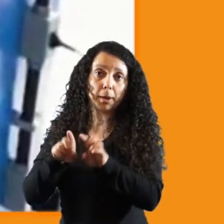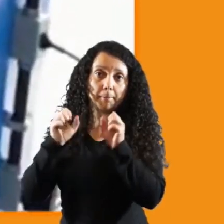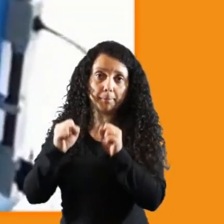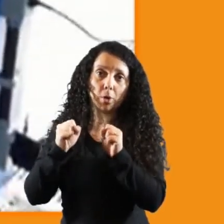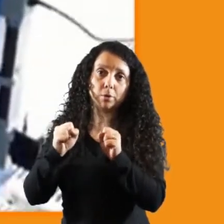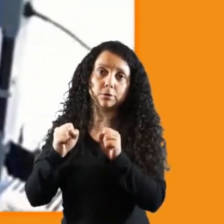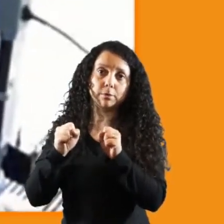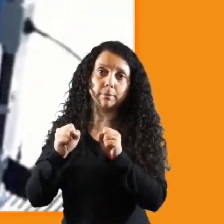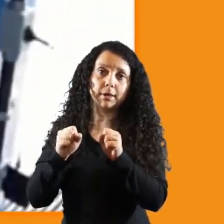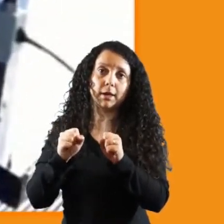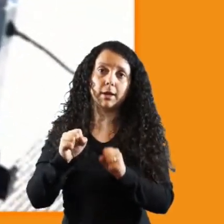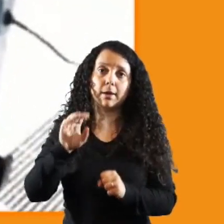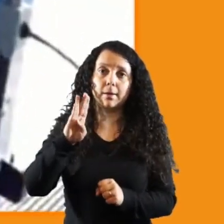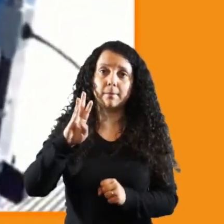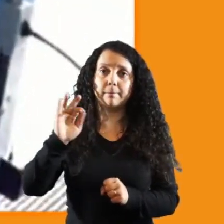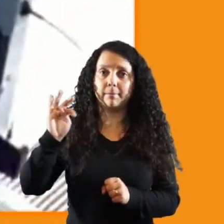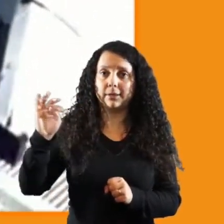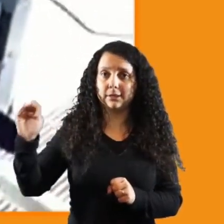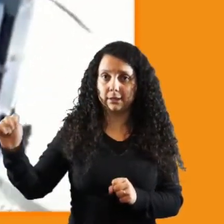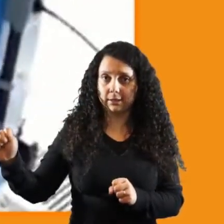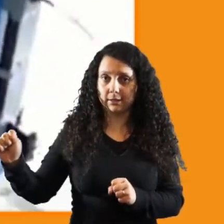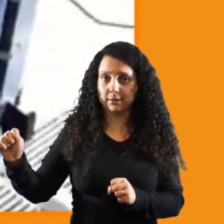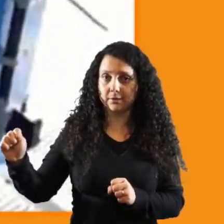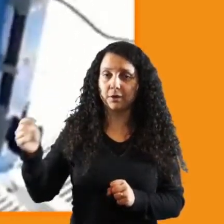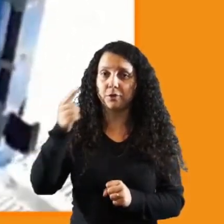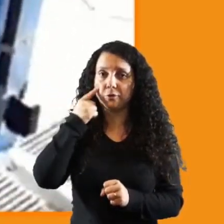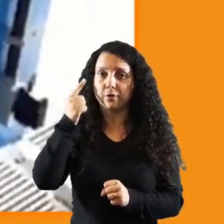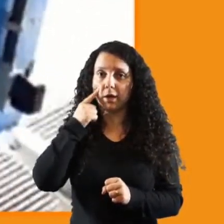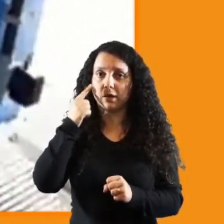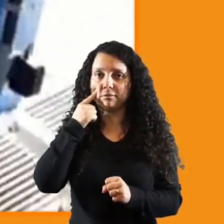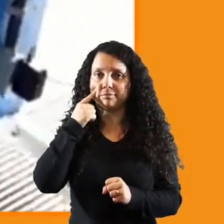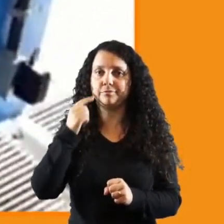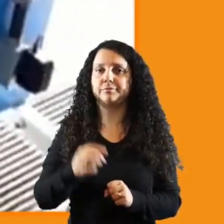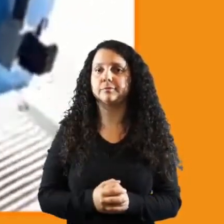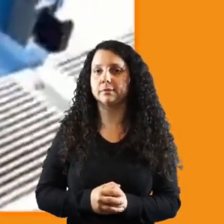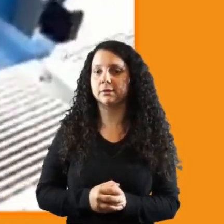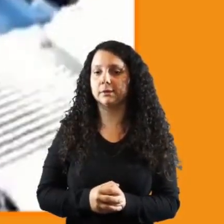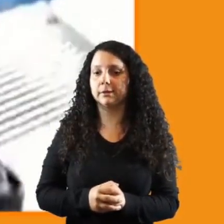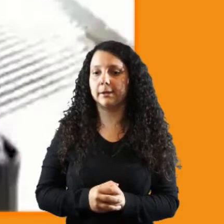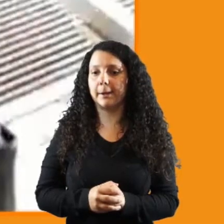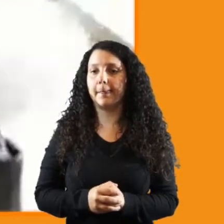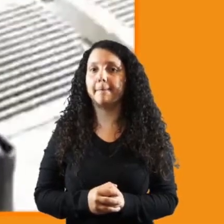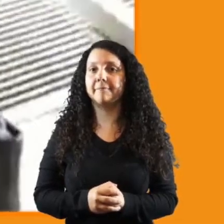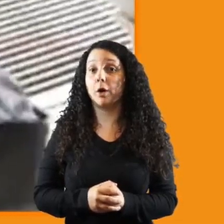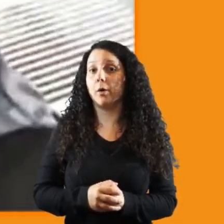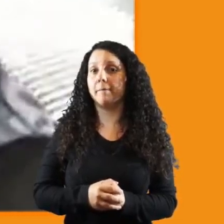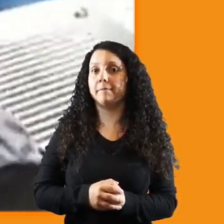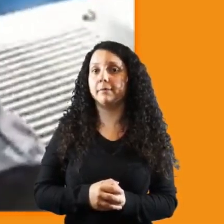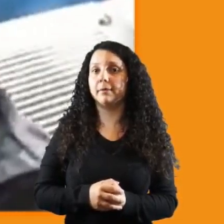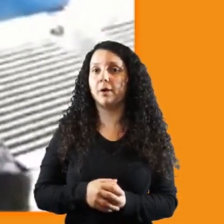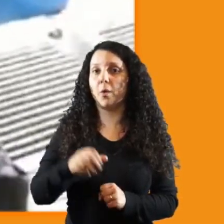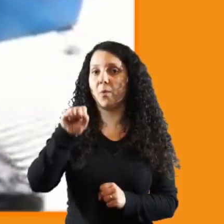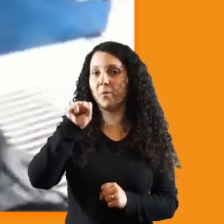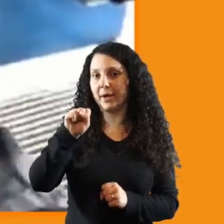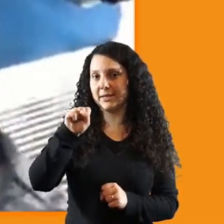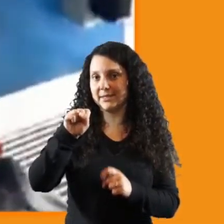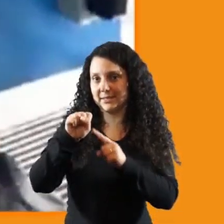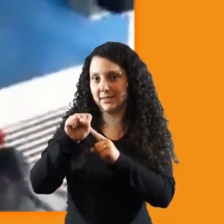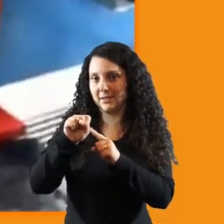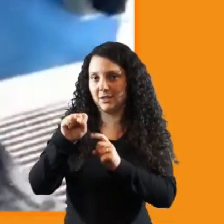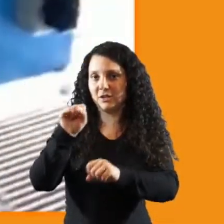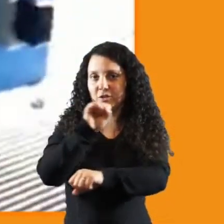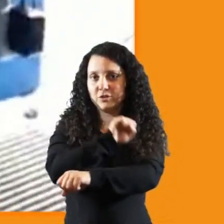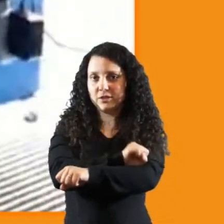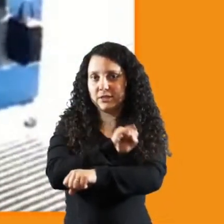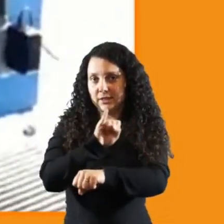ou 24, dependendo do sistema. A câmera 2 vai focar no nosso S de Senai aqui, ó. E eu tenho uma barrazinha de LED aqui com 12 volts, ó. Dá uma olhadinha